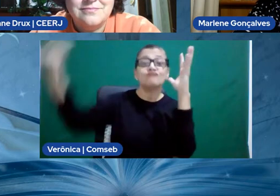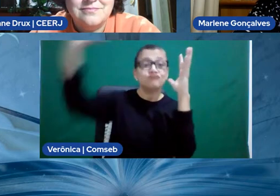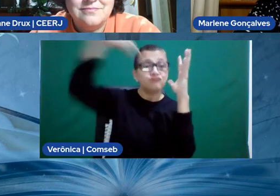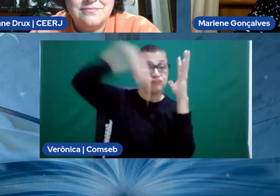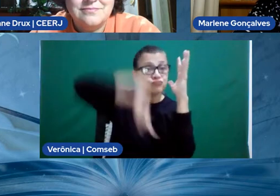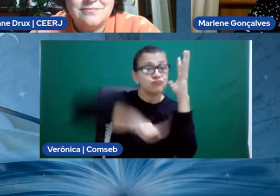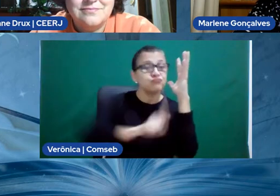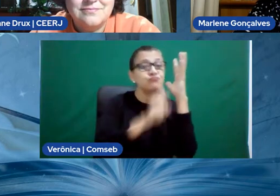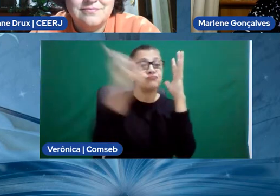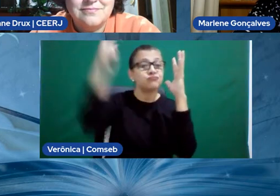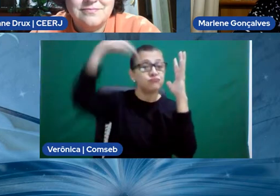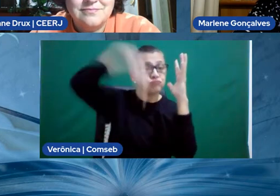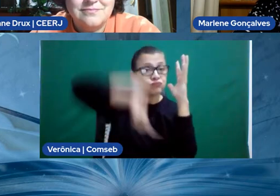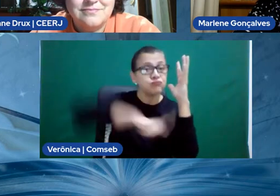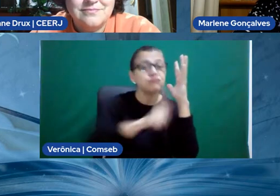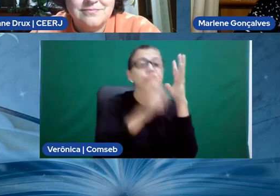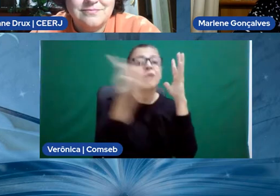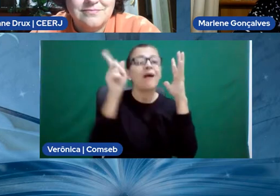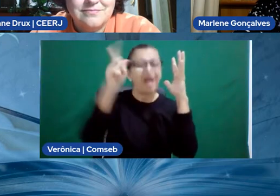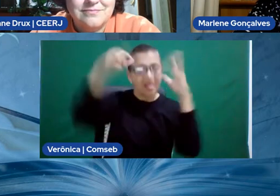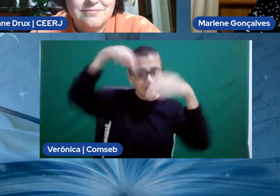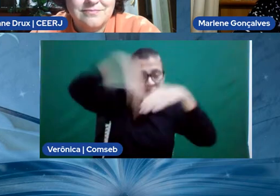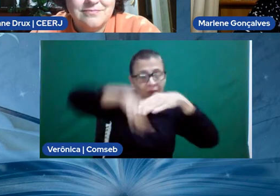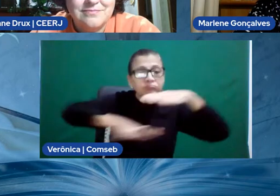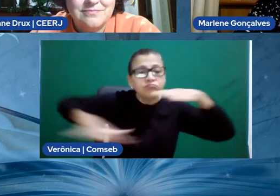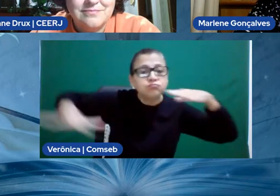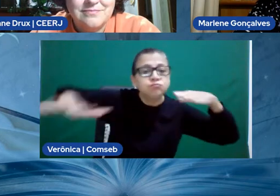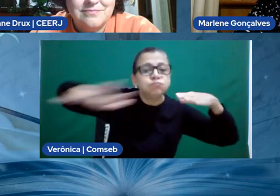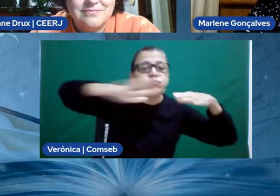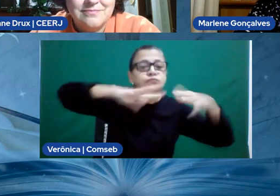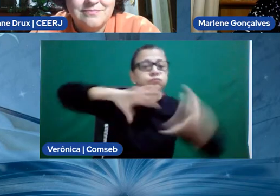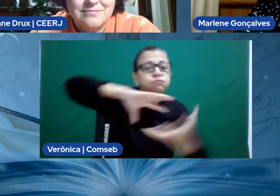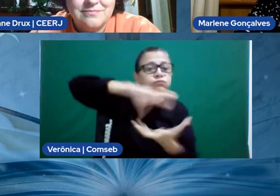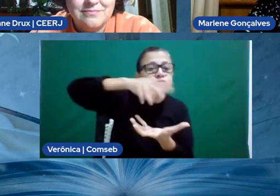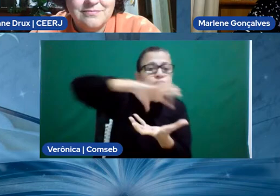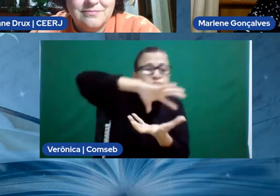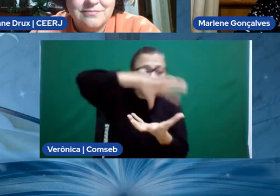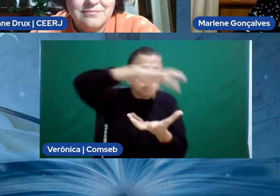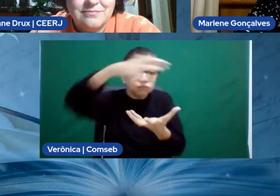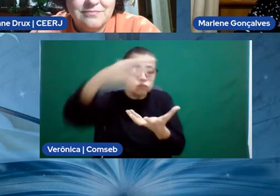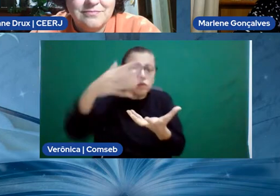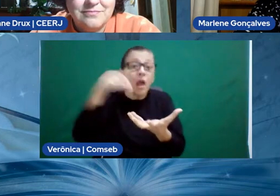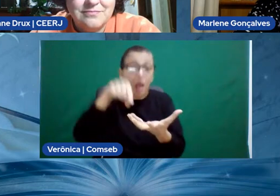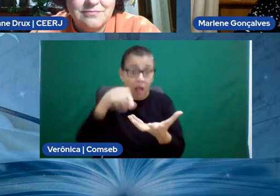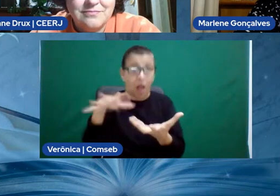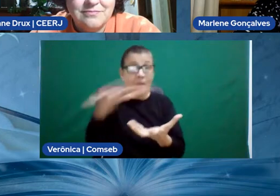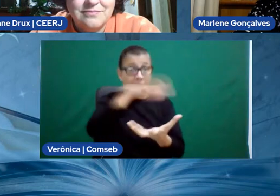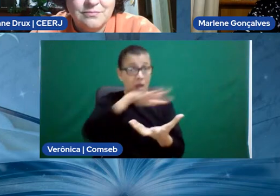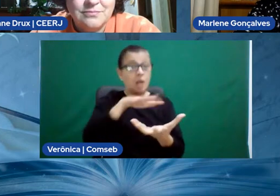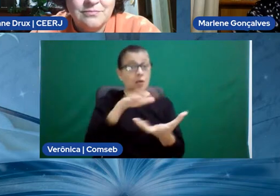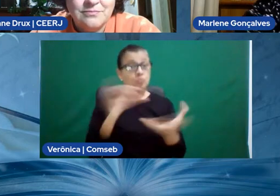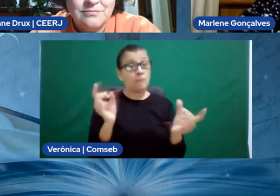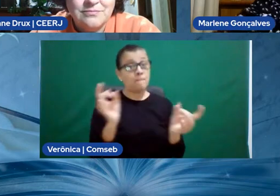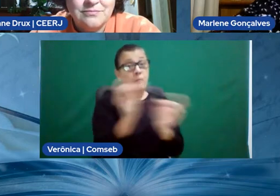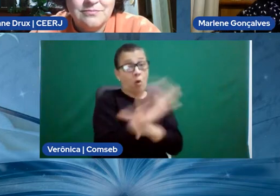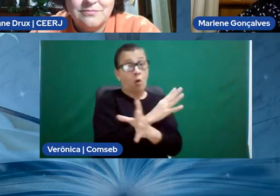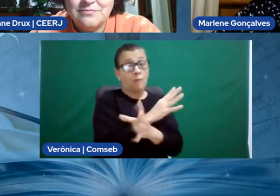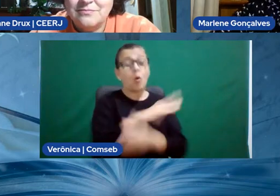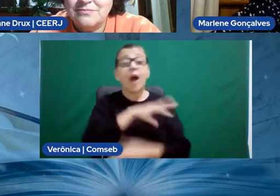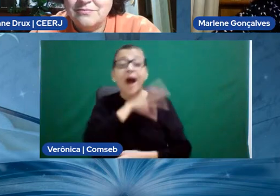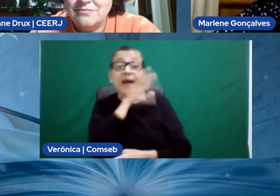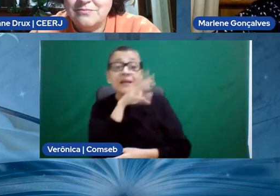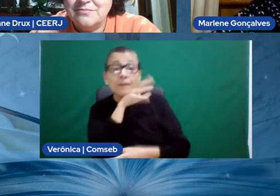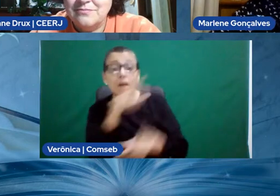o ambiente, a atmosfera, só para depois de muito tempo, quando esse ambiente estivesse favorável, os animais